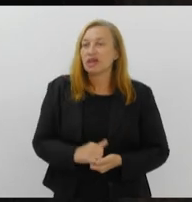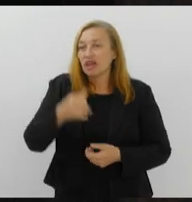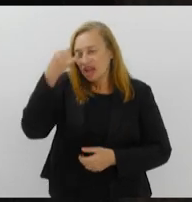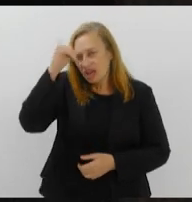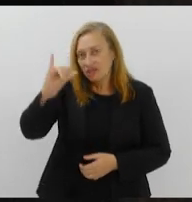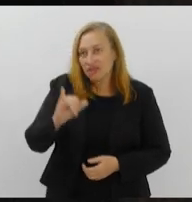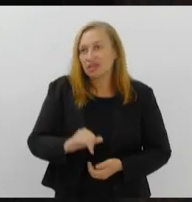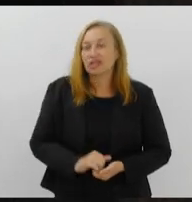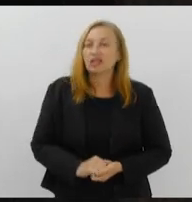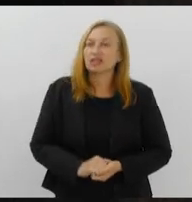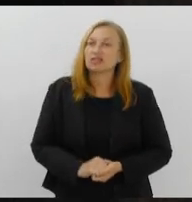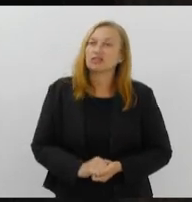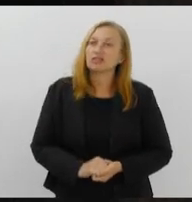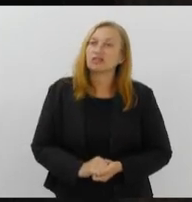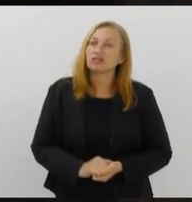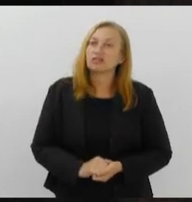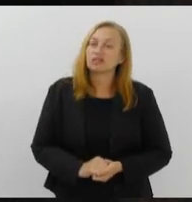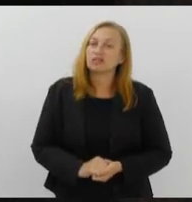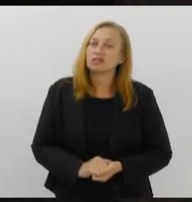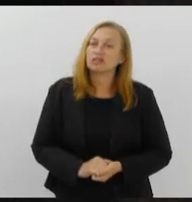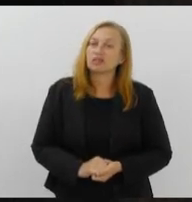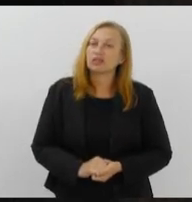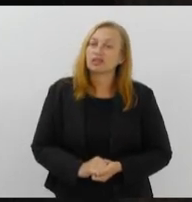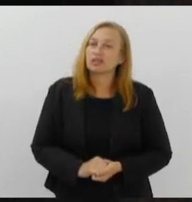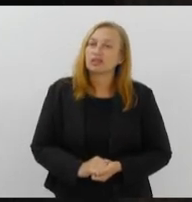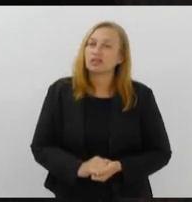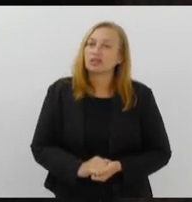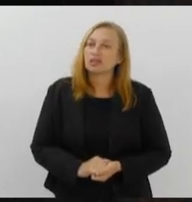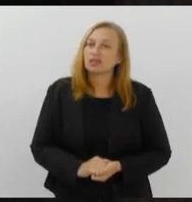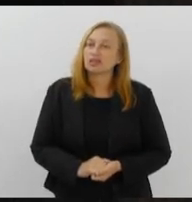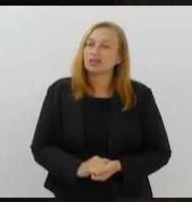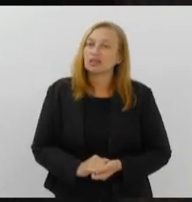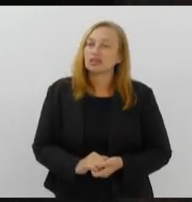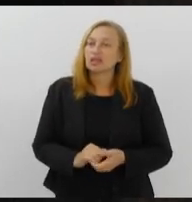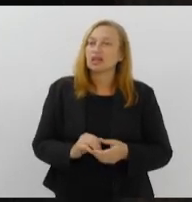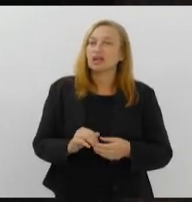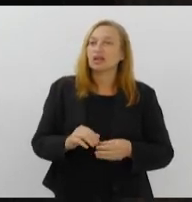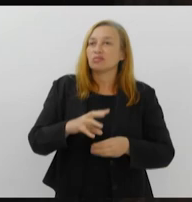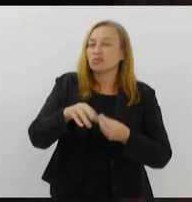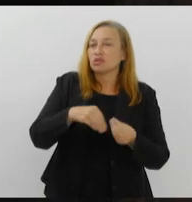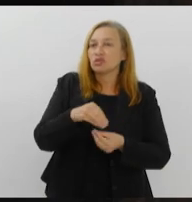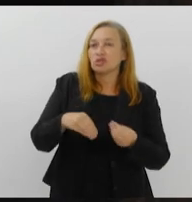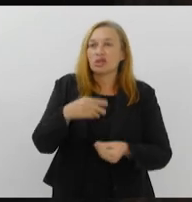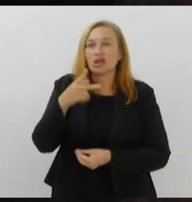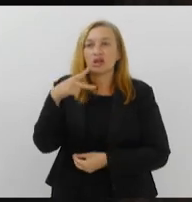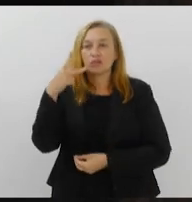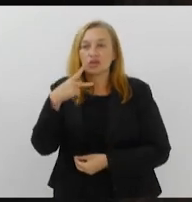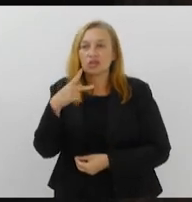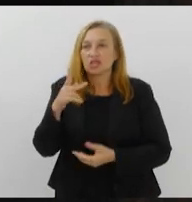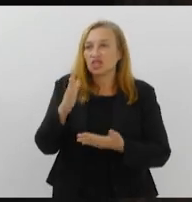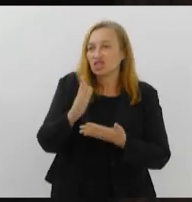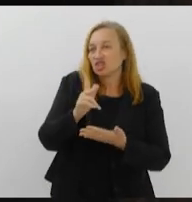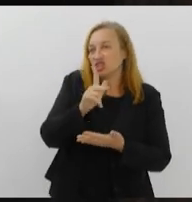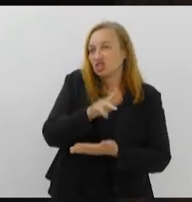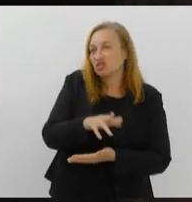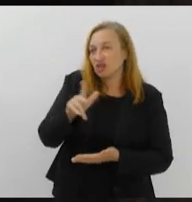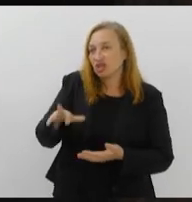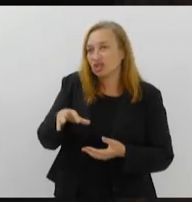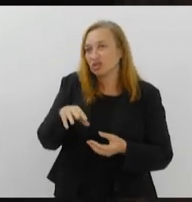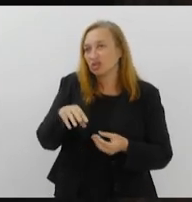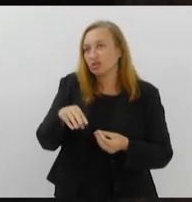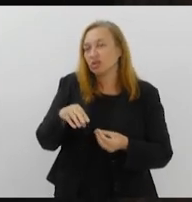Evitar a fragmentação e a potencial politização do programa em diferentes municípios, garantindo uma